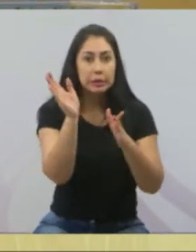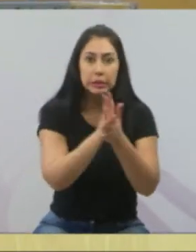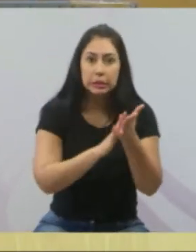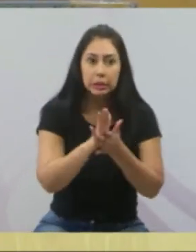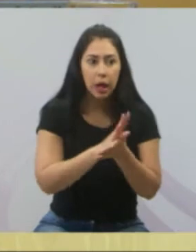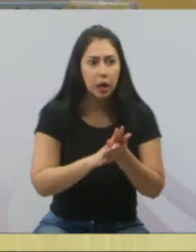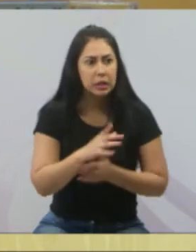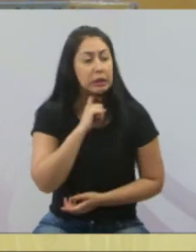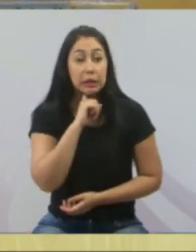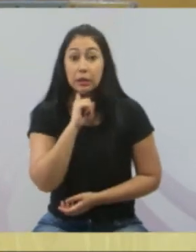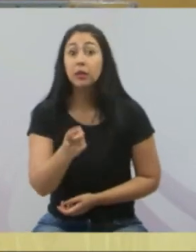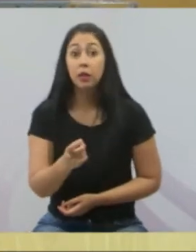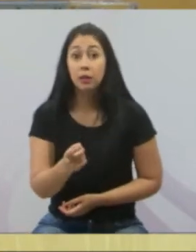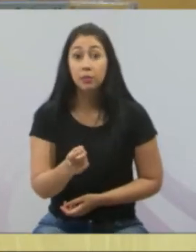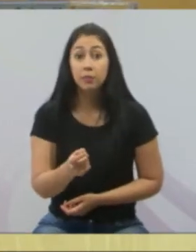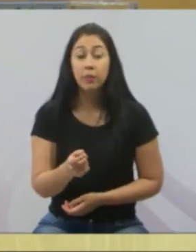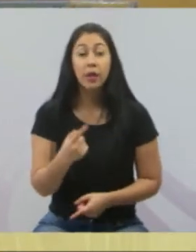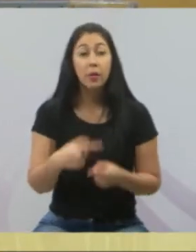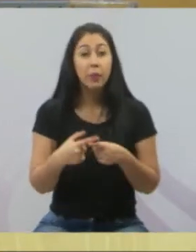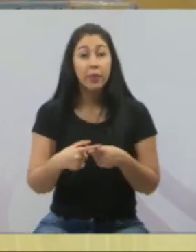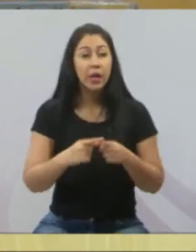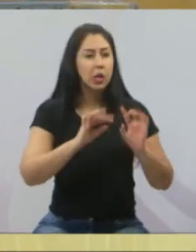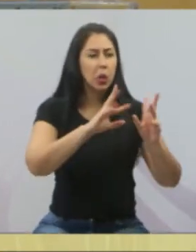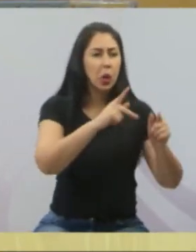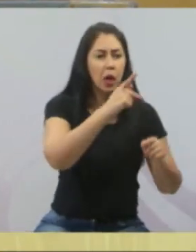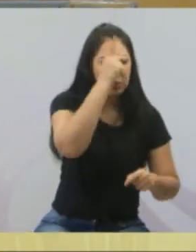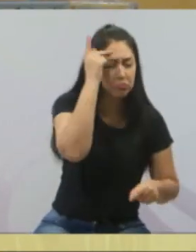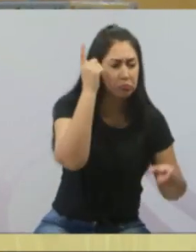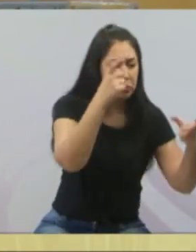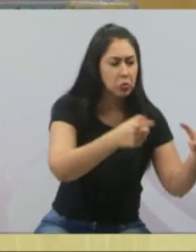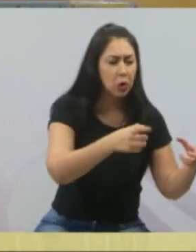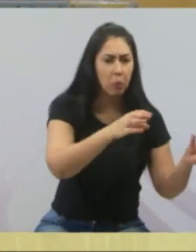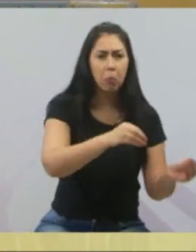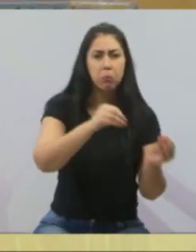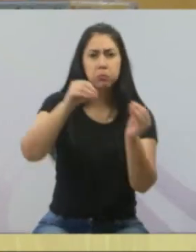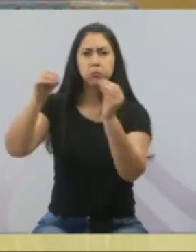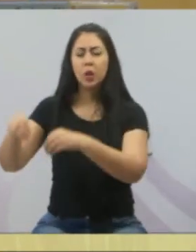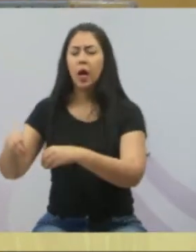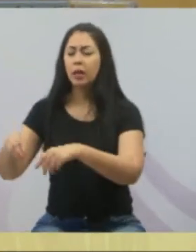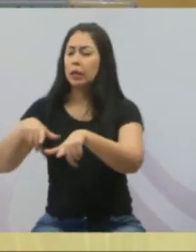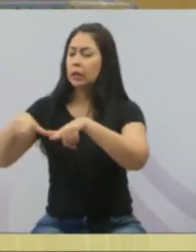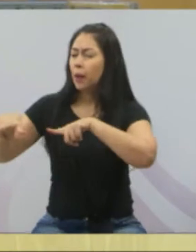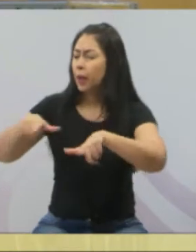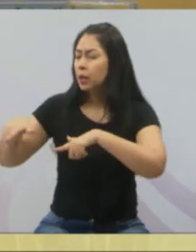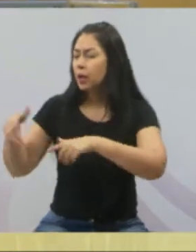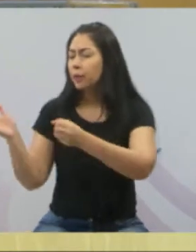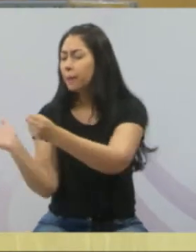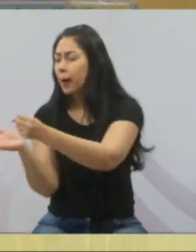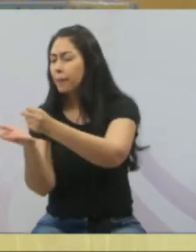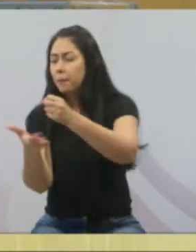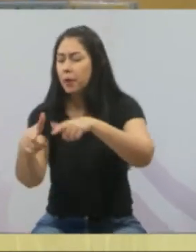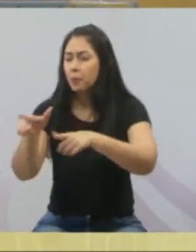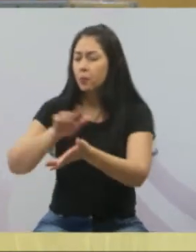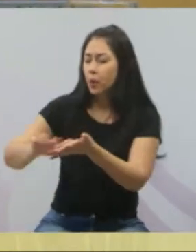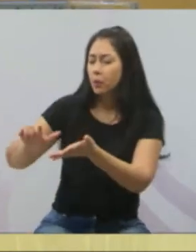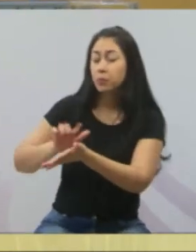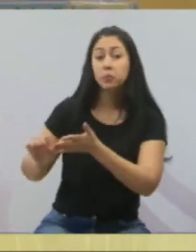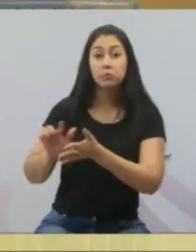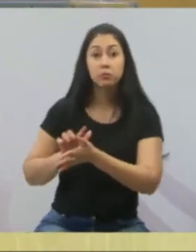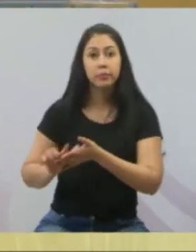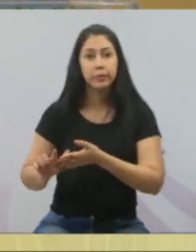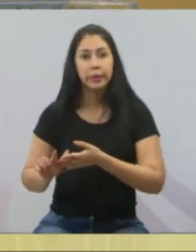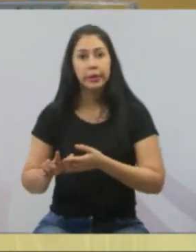requerimento. Requerimento número 242. Requeremos a extensão do senhor presidente desta Casa, ouvido e aprovado pela Igreja de Plenário,